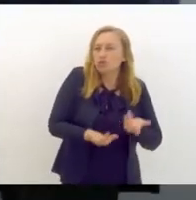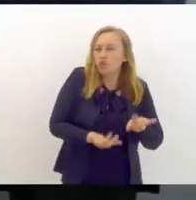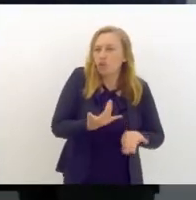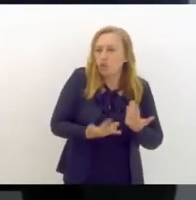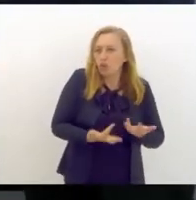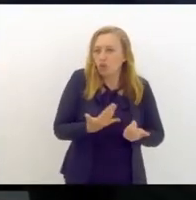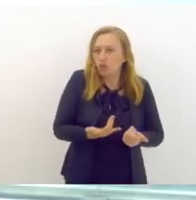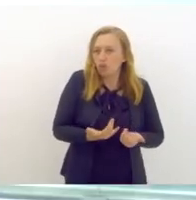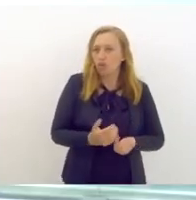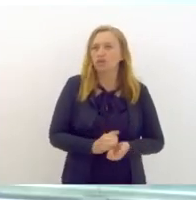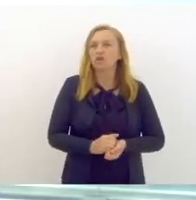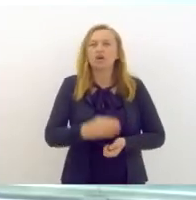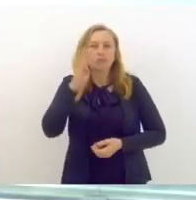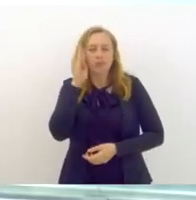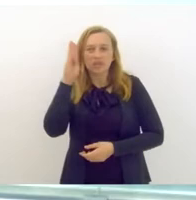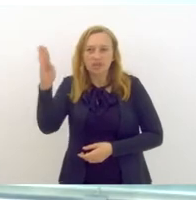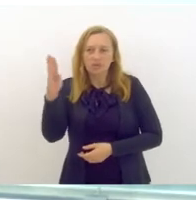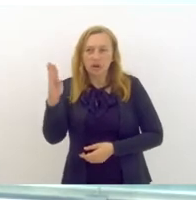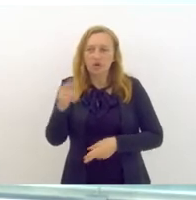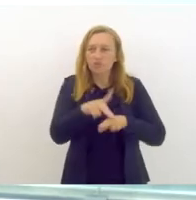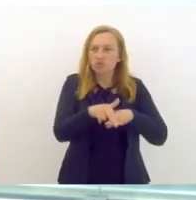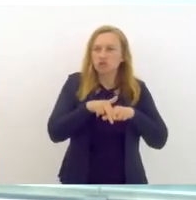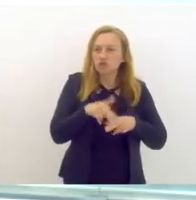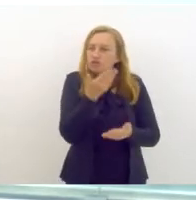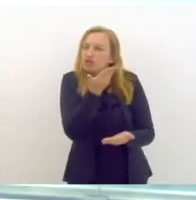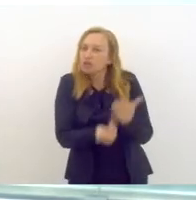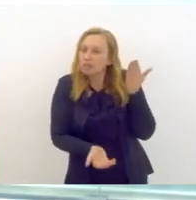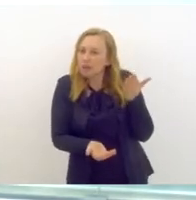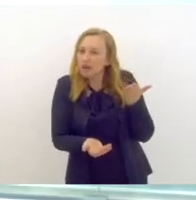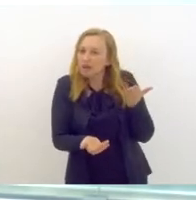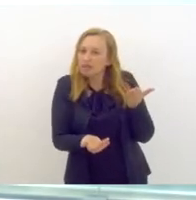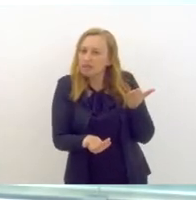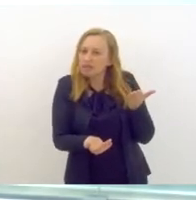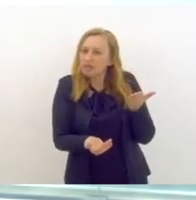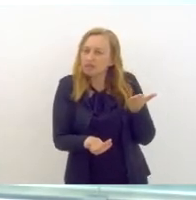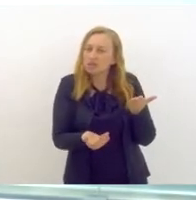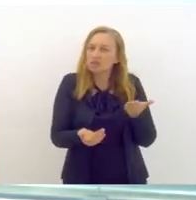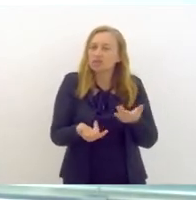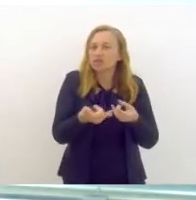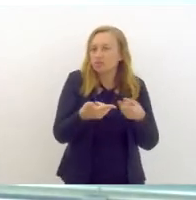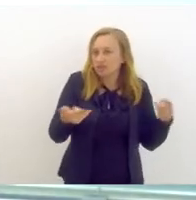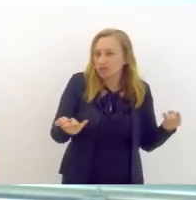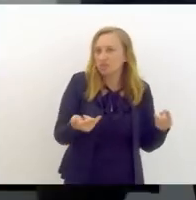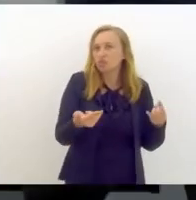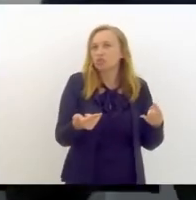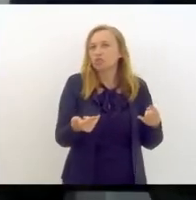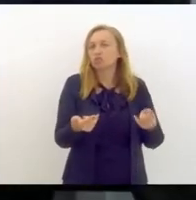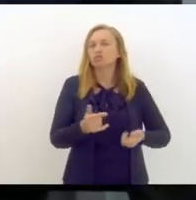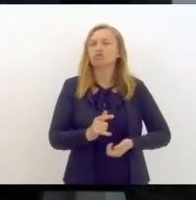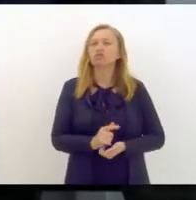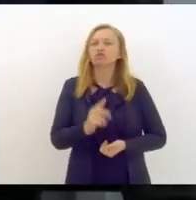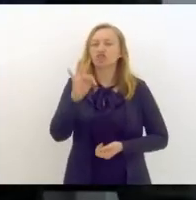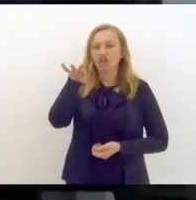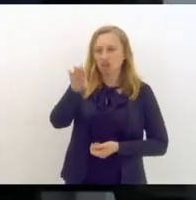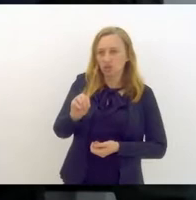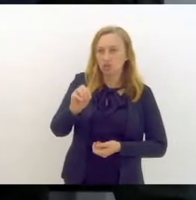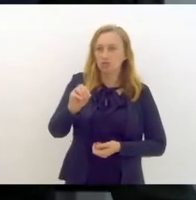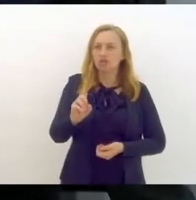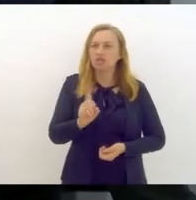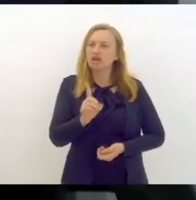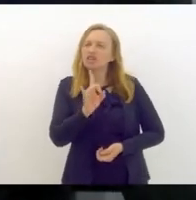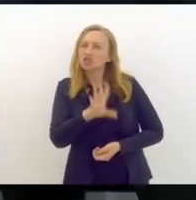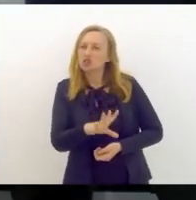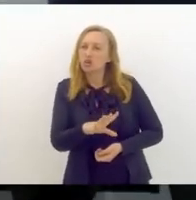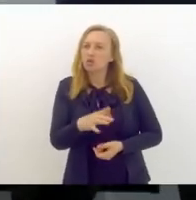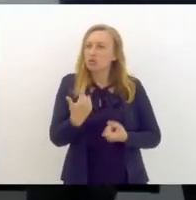Incêndio florestal é uma das principais causas de perda de biodiversidade, perda de patrimônio genético. A gente não faz só